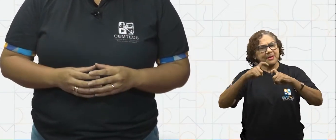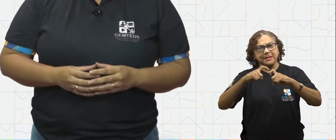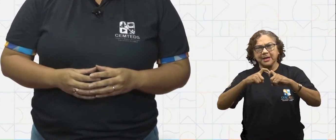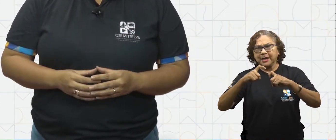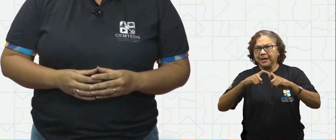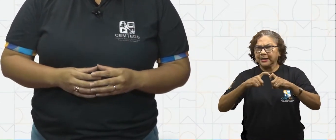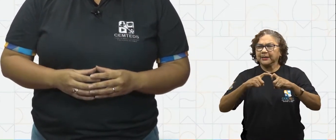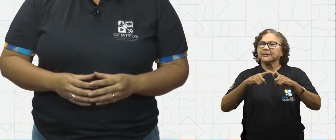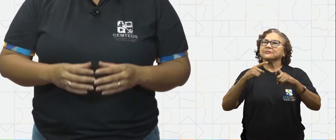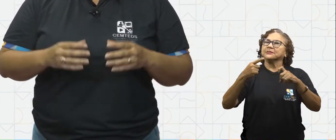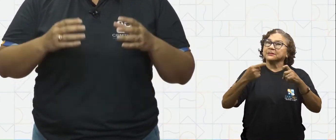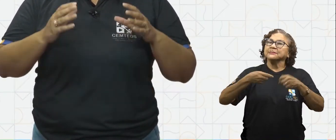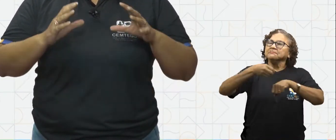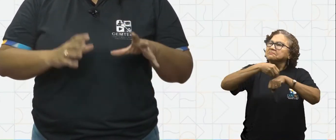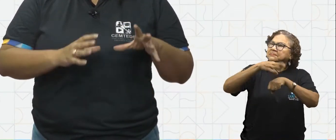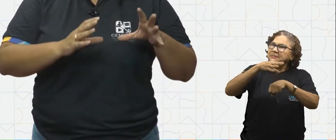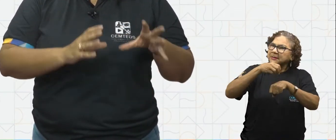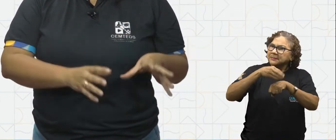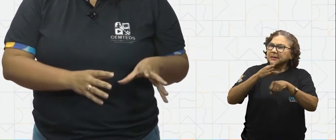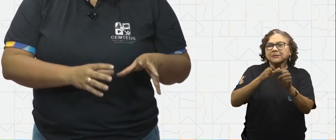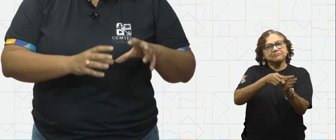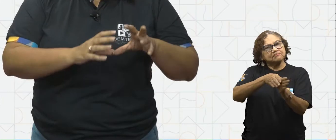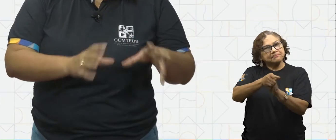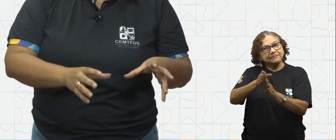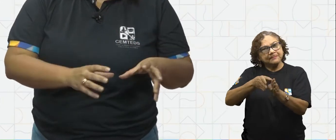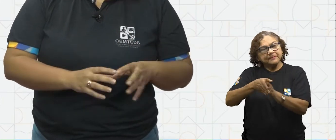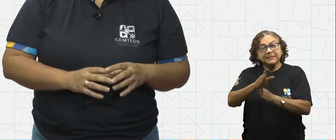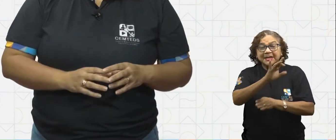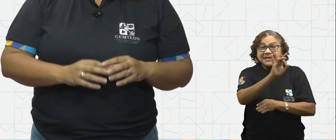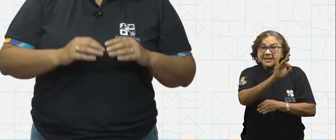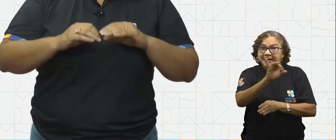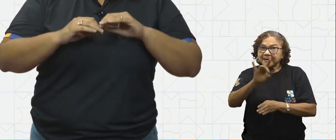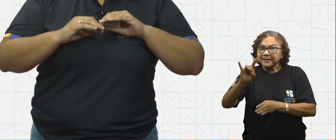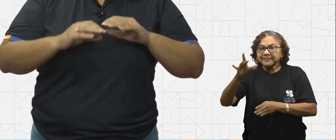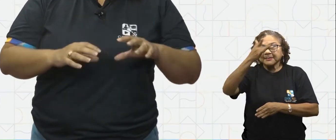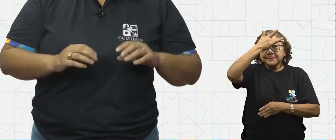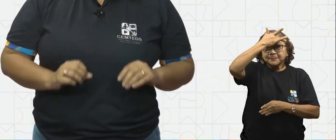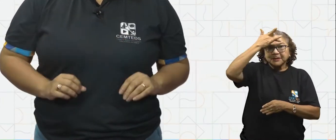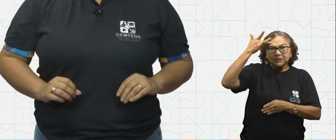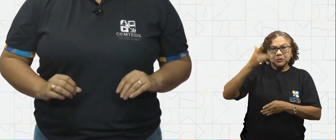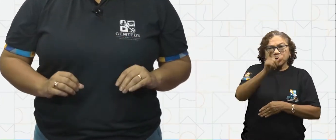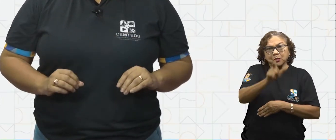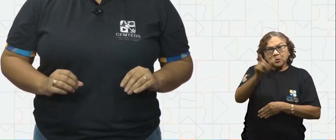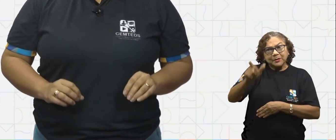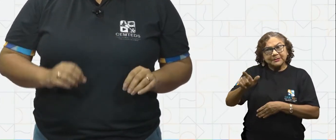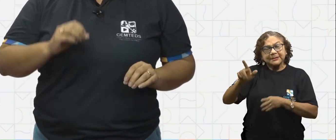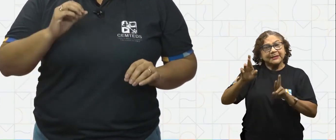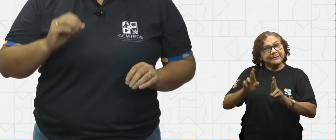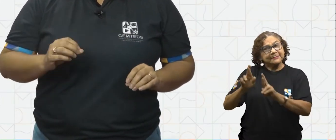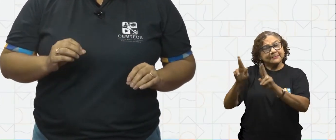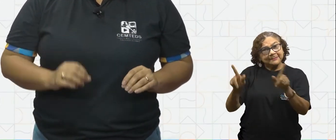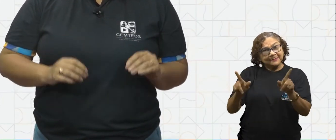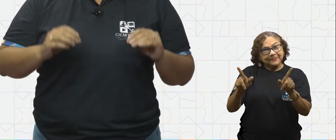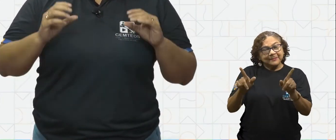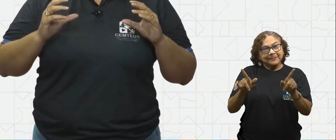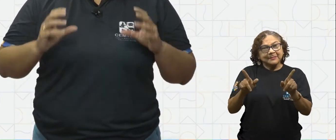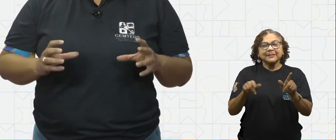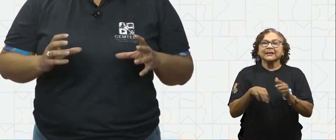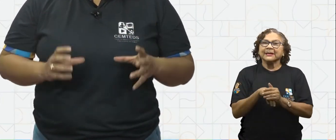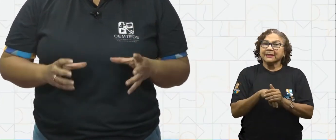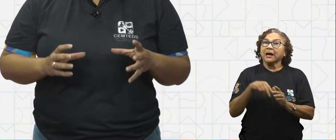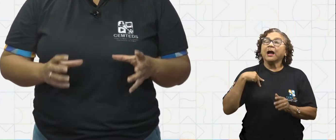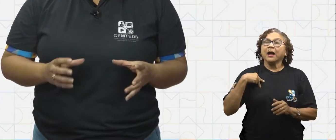cientistas levam em consideração que cada indivíduo é único e possui suas particularidades. Assim,